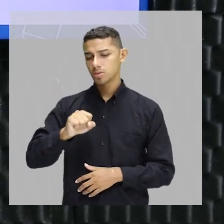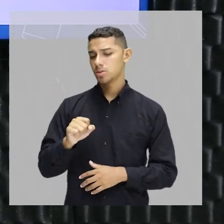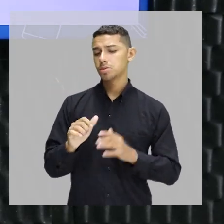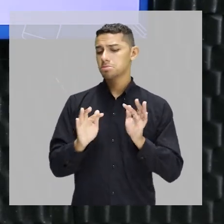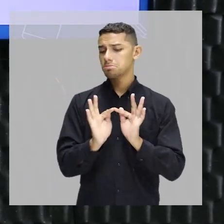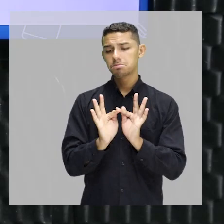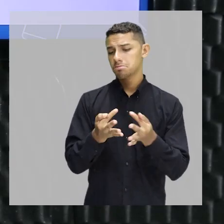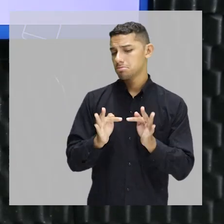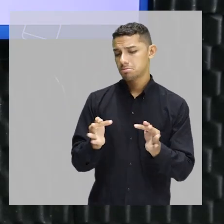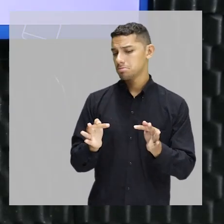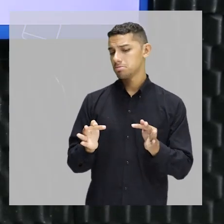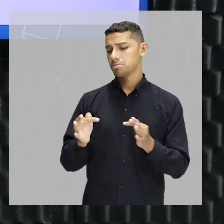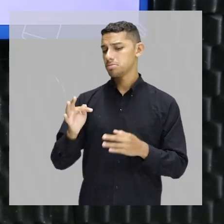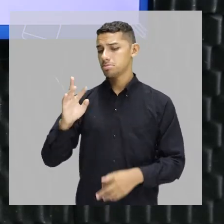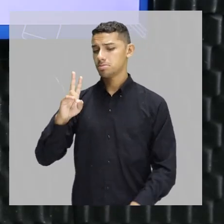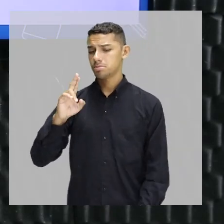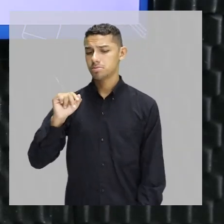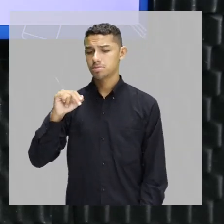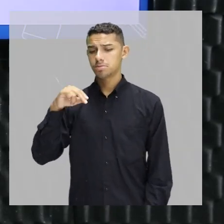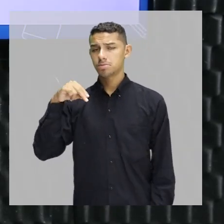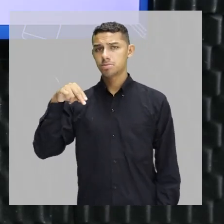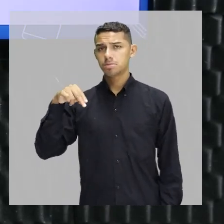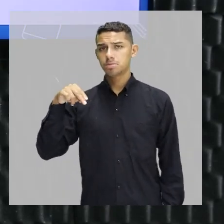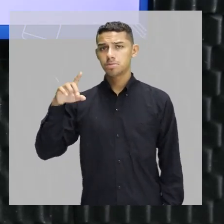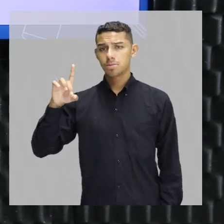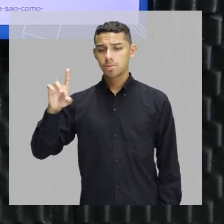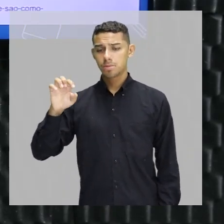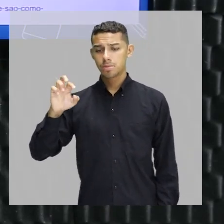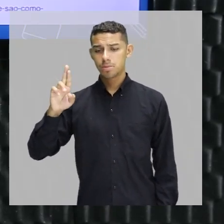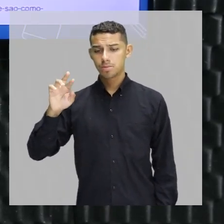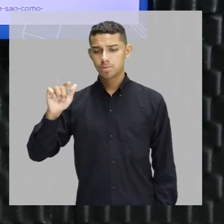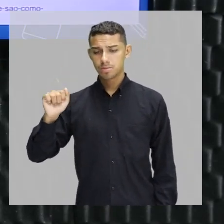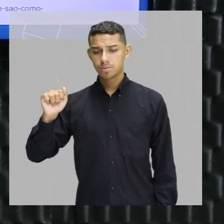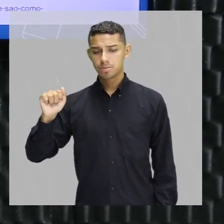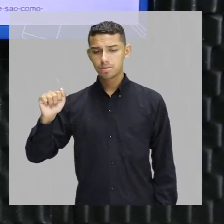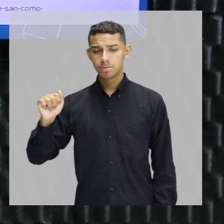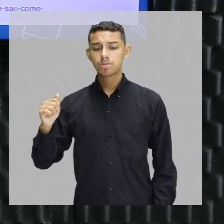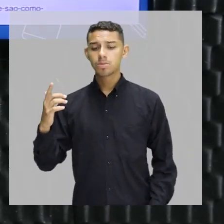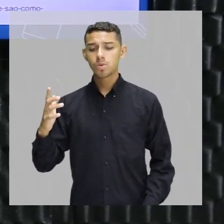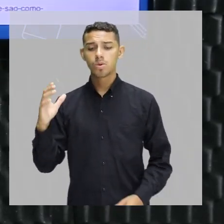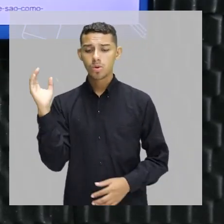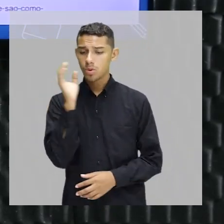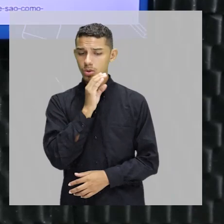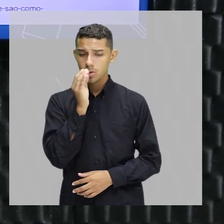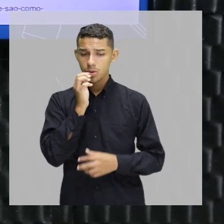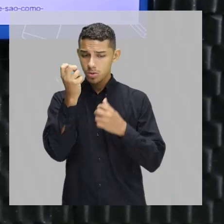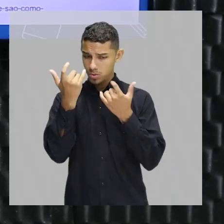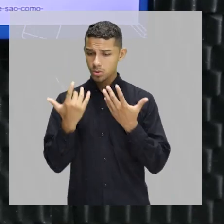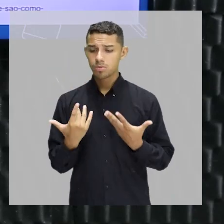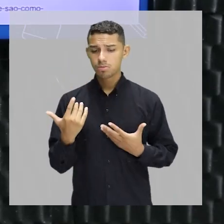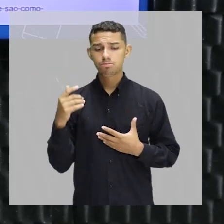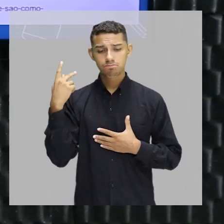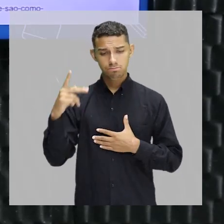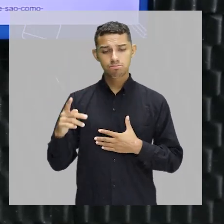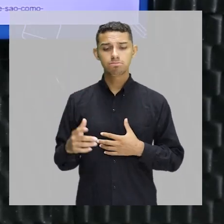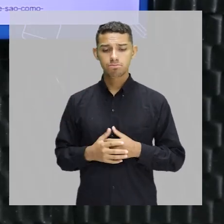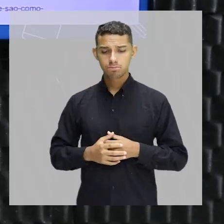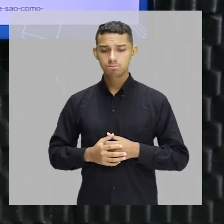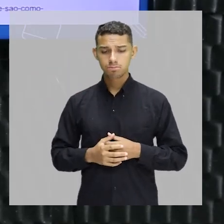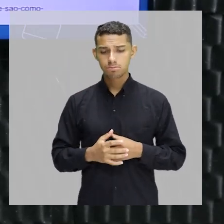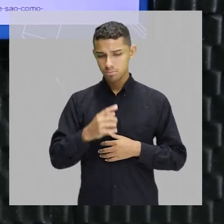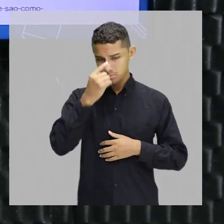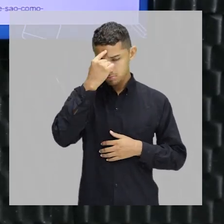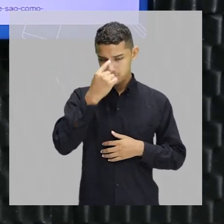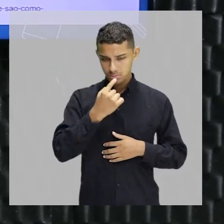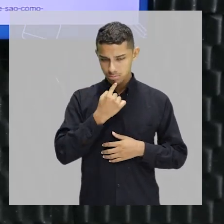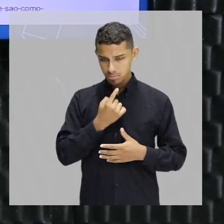de Van der Graaf, aquele geradorzinho, né, de vai já, né, aqui a figura,